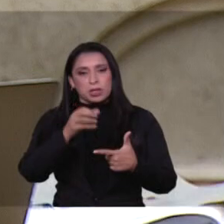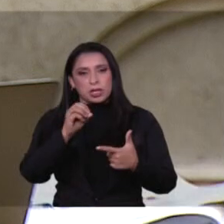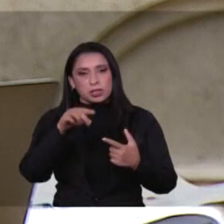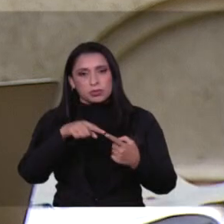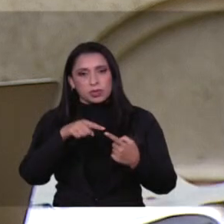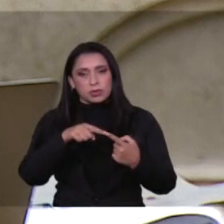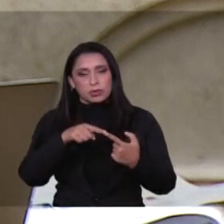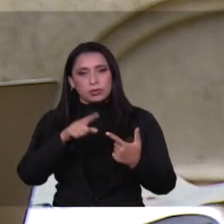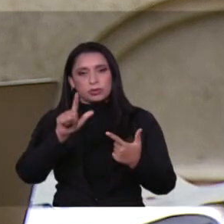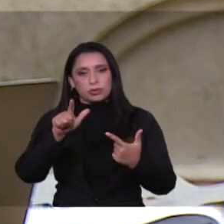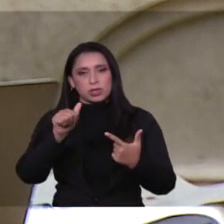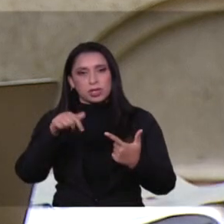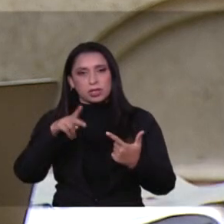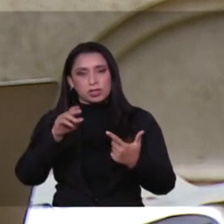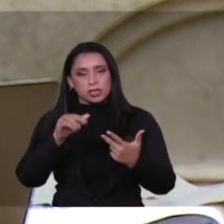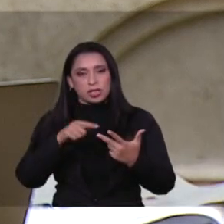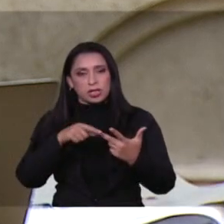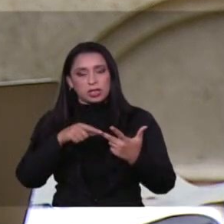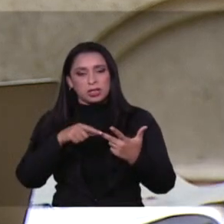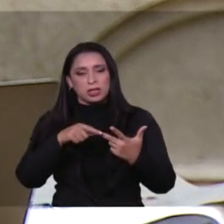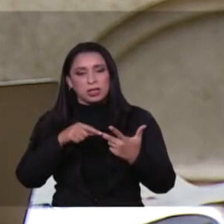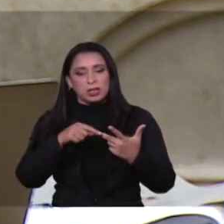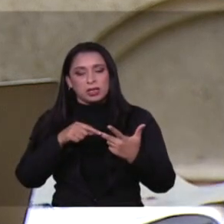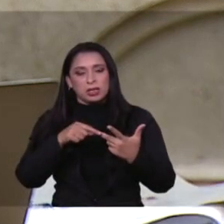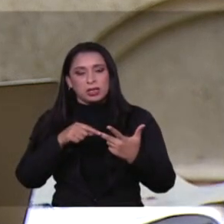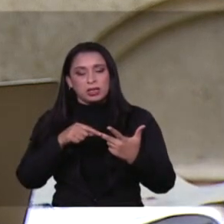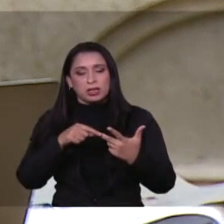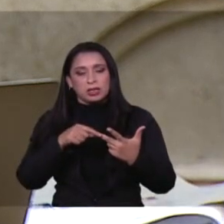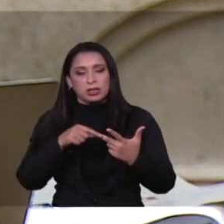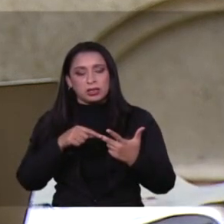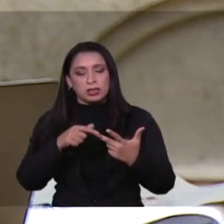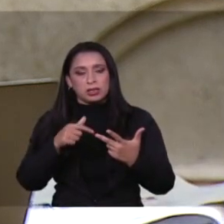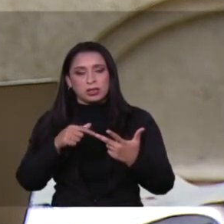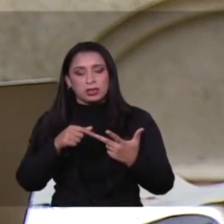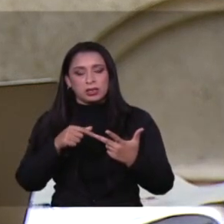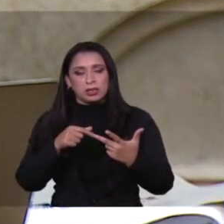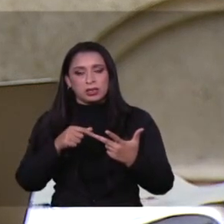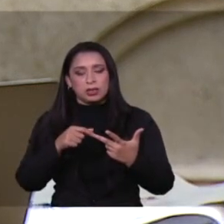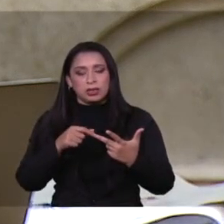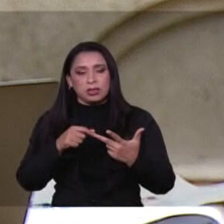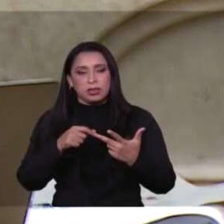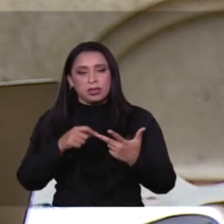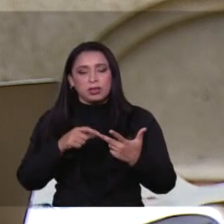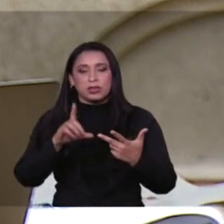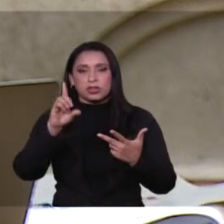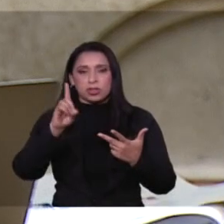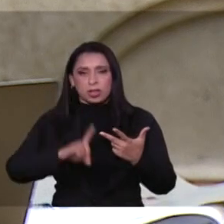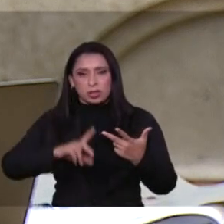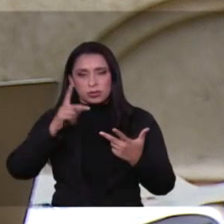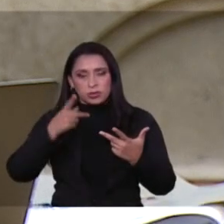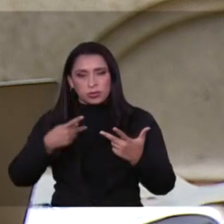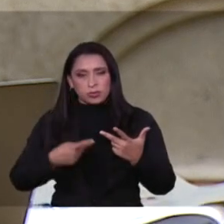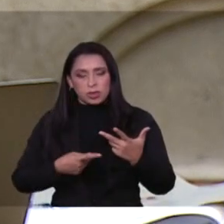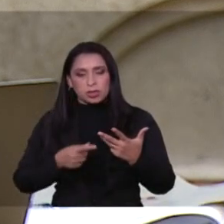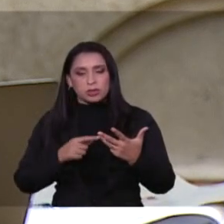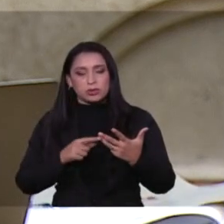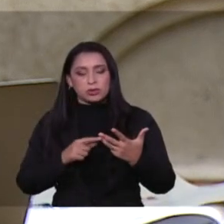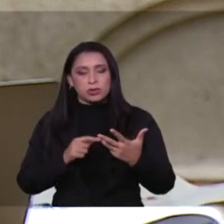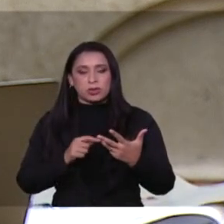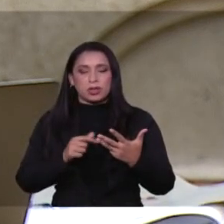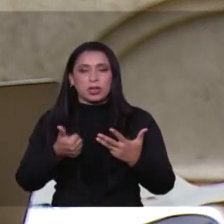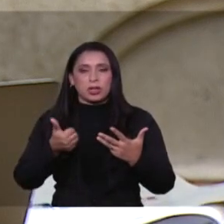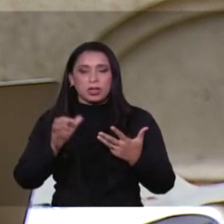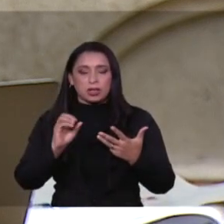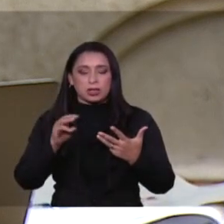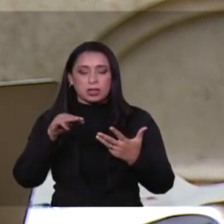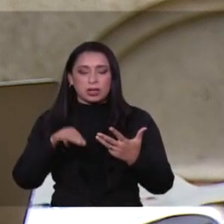Ângela Moura Barbarulo, 10 minutos para Conectas Direitos Humanos, e